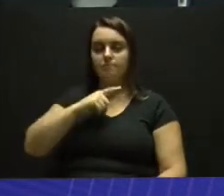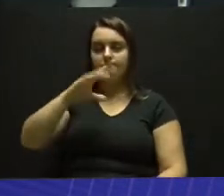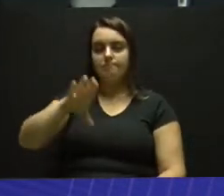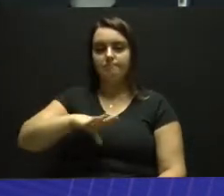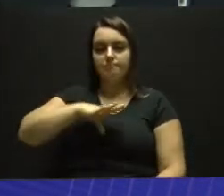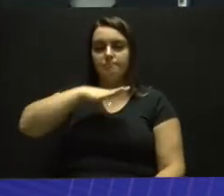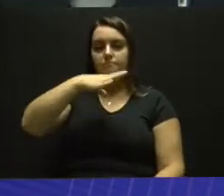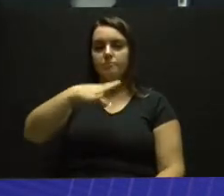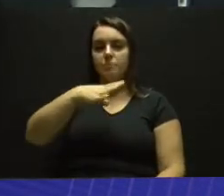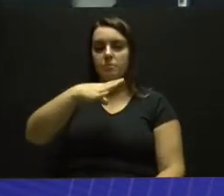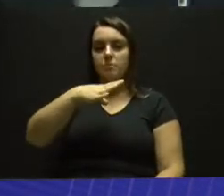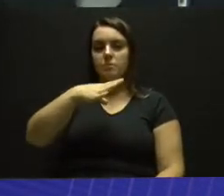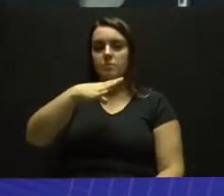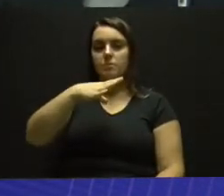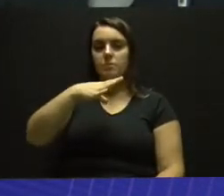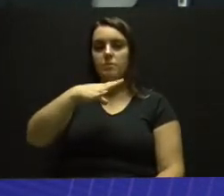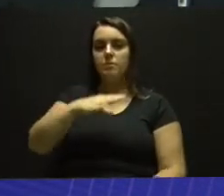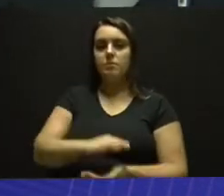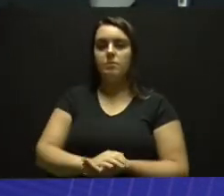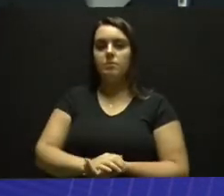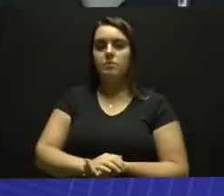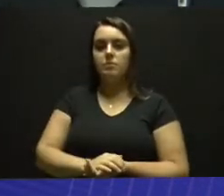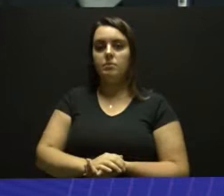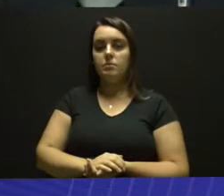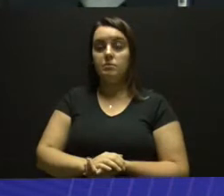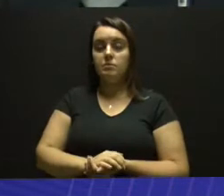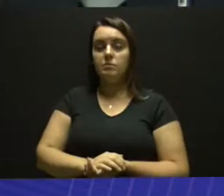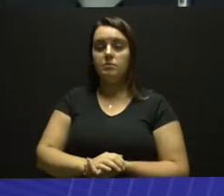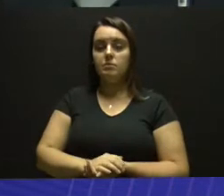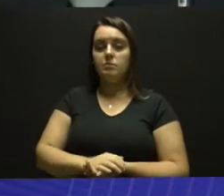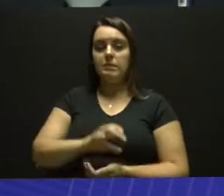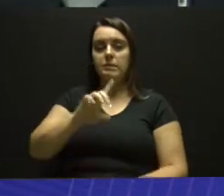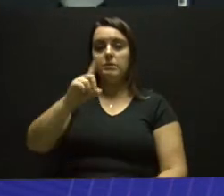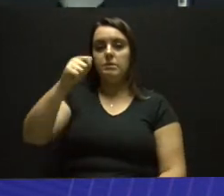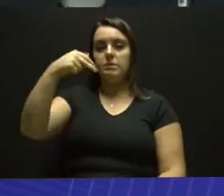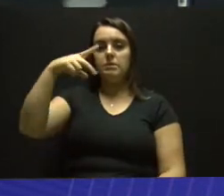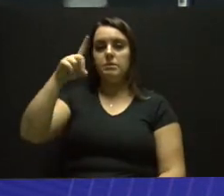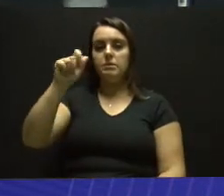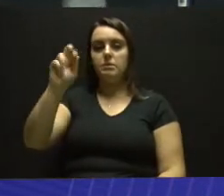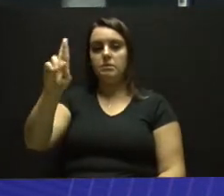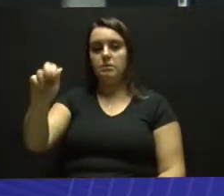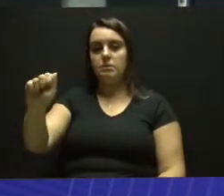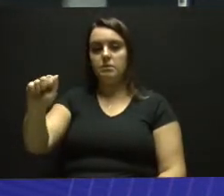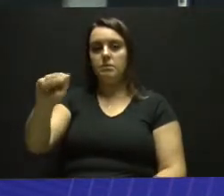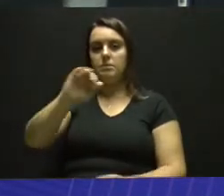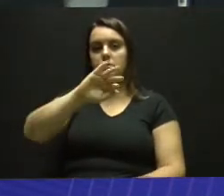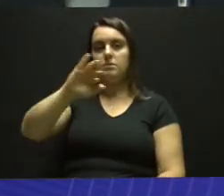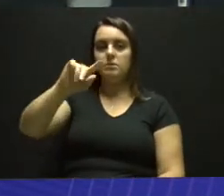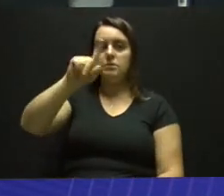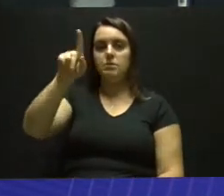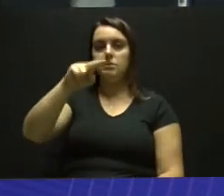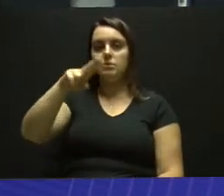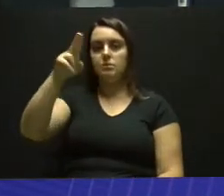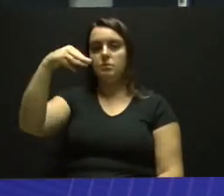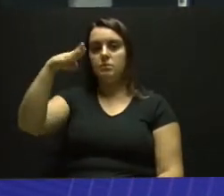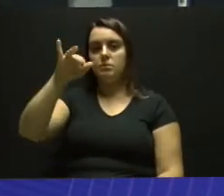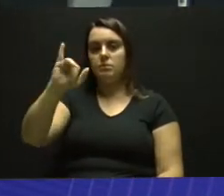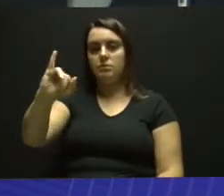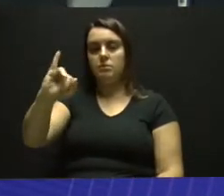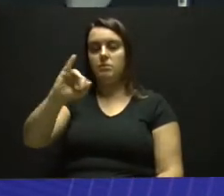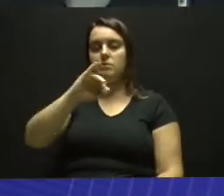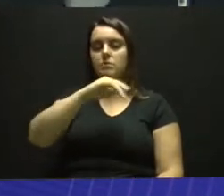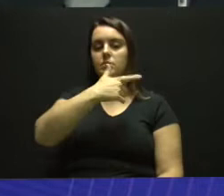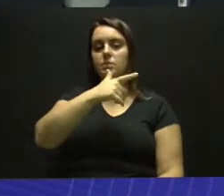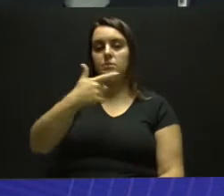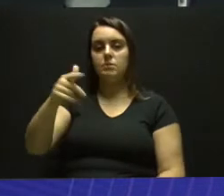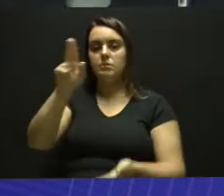como acolhe o tunin andar a zumbi mestre pastinha agostinho neto